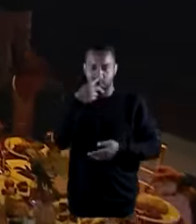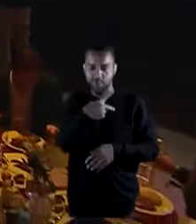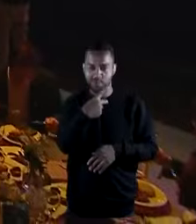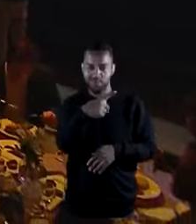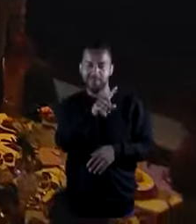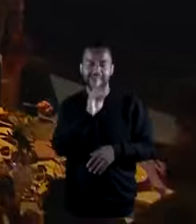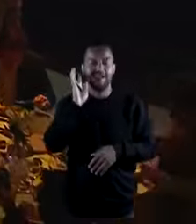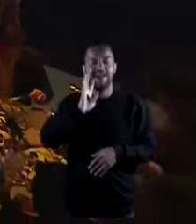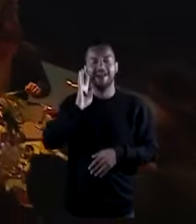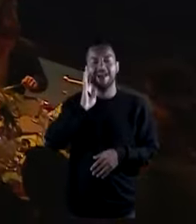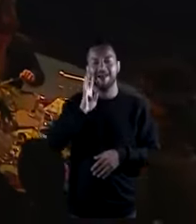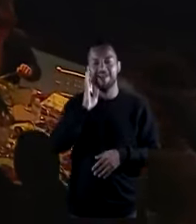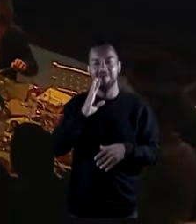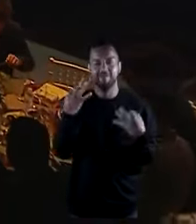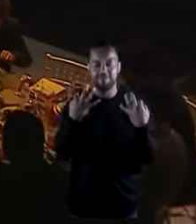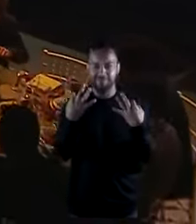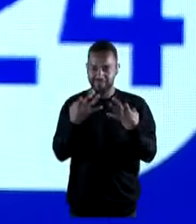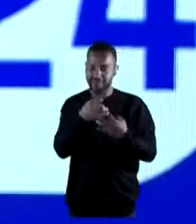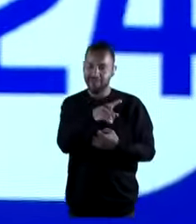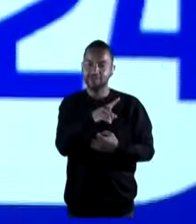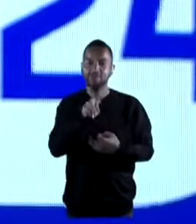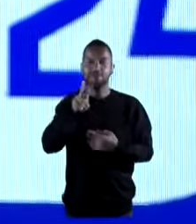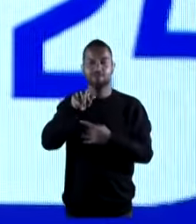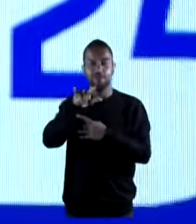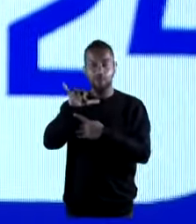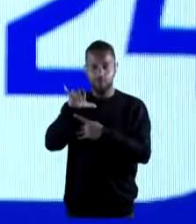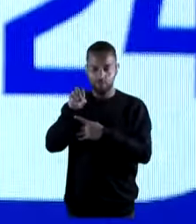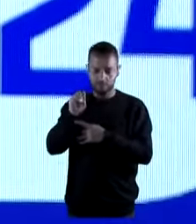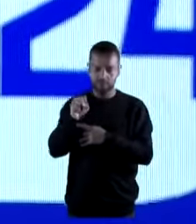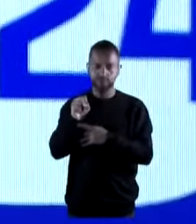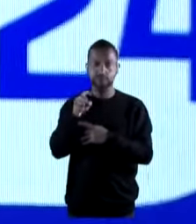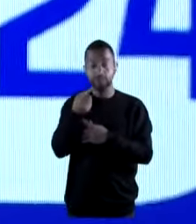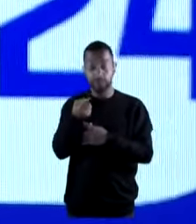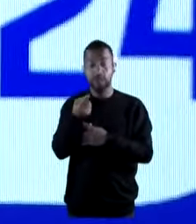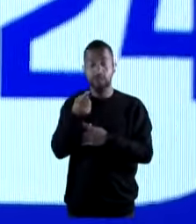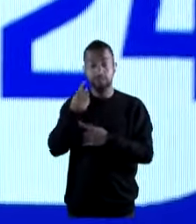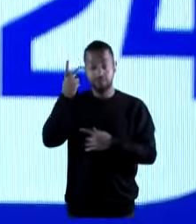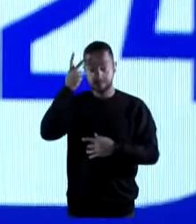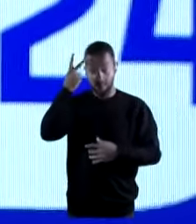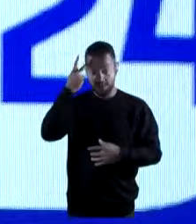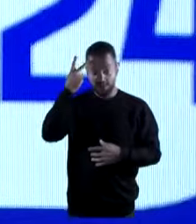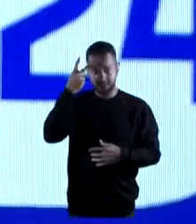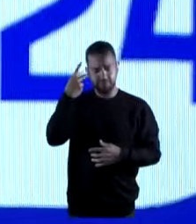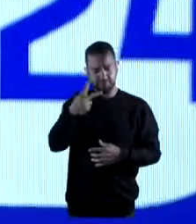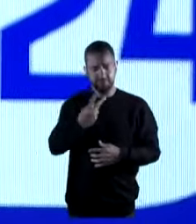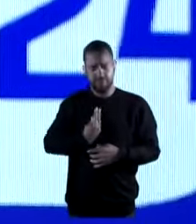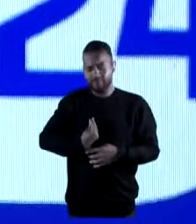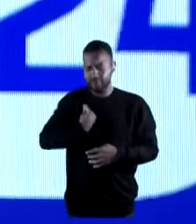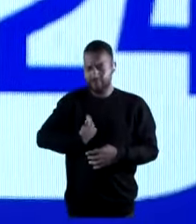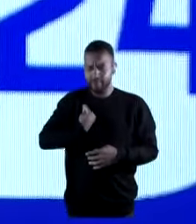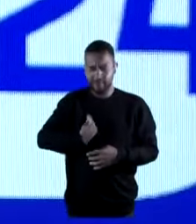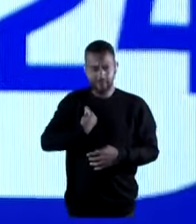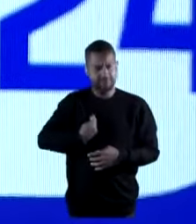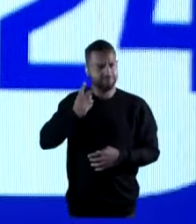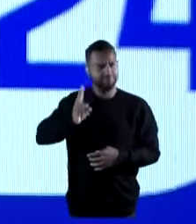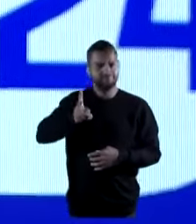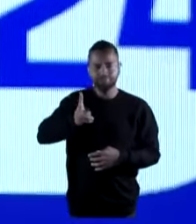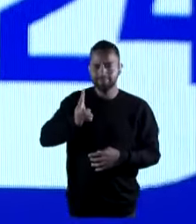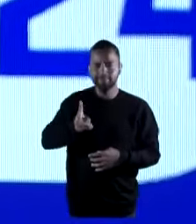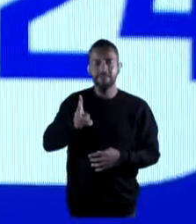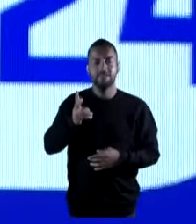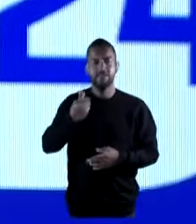Mauro Betting, Edu Dracena, Veloso. Bom, o Paulistão está em nossas vidas desde sempre e tivemos